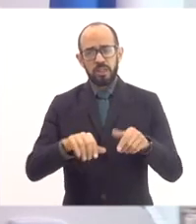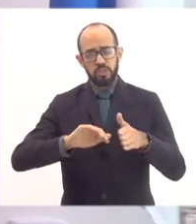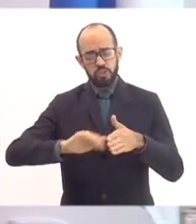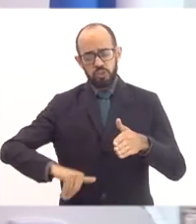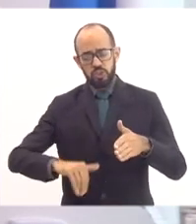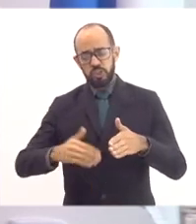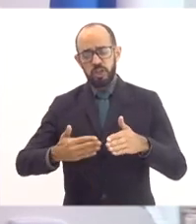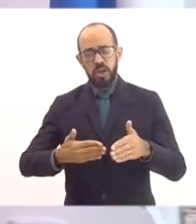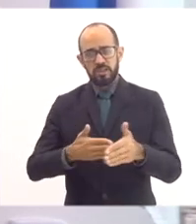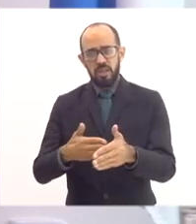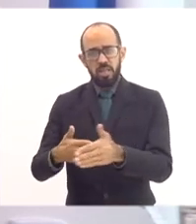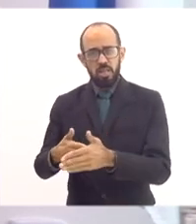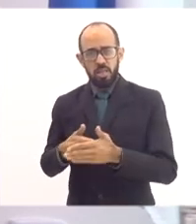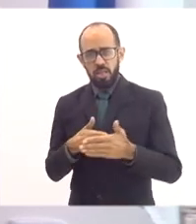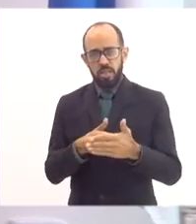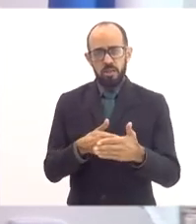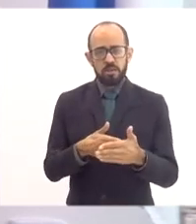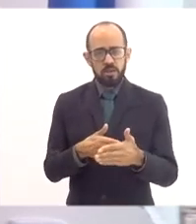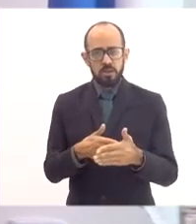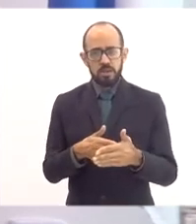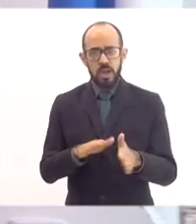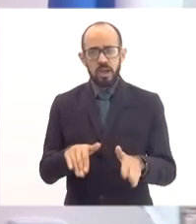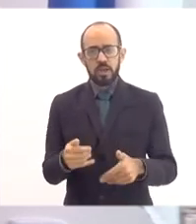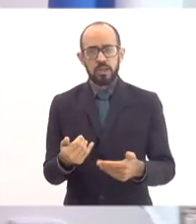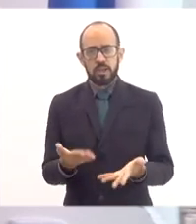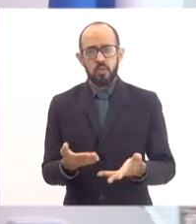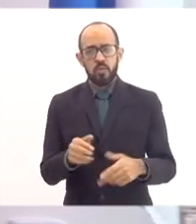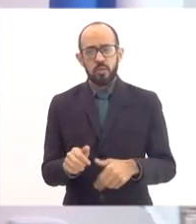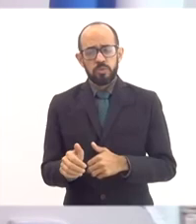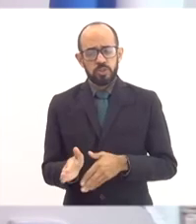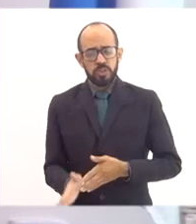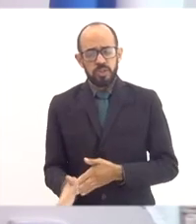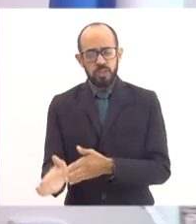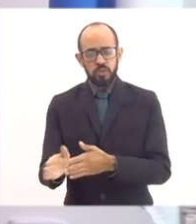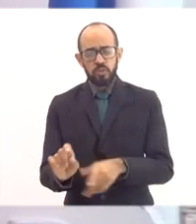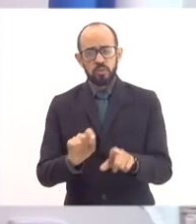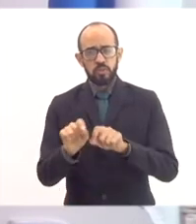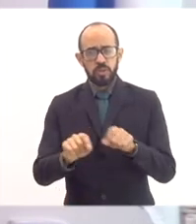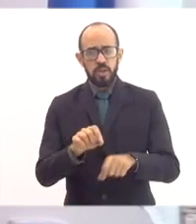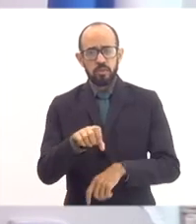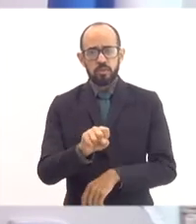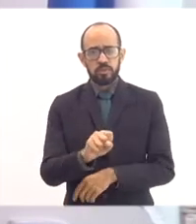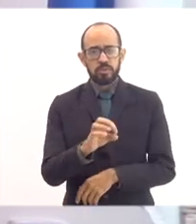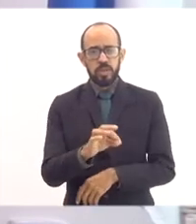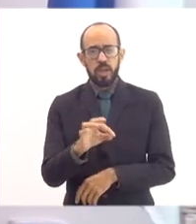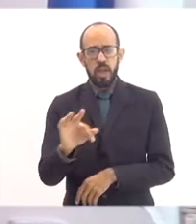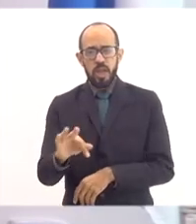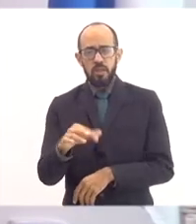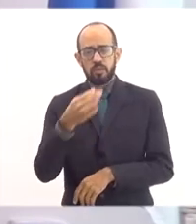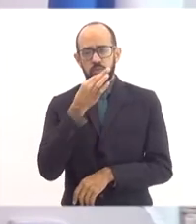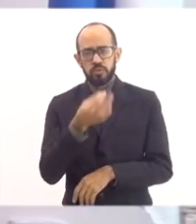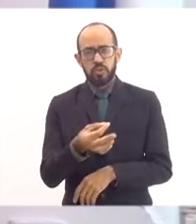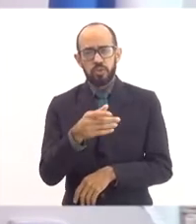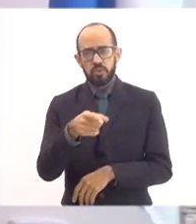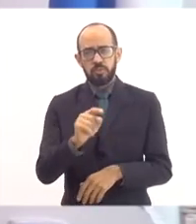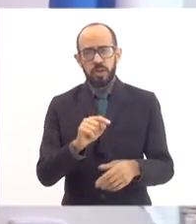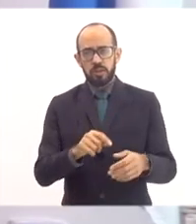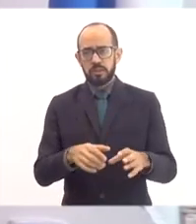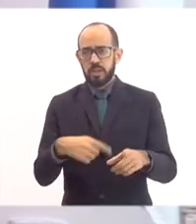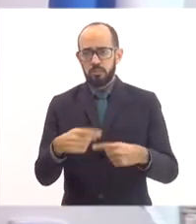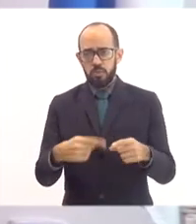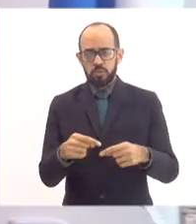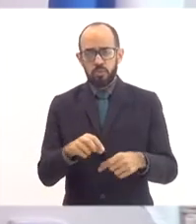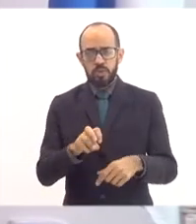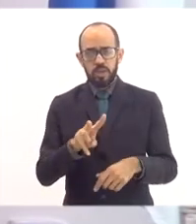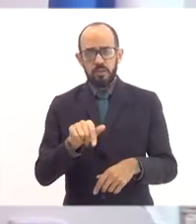seguindo a inteligência e a decisão do STF, que aquele que fez concurso público tem que seguir todas as etapas e estar apto para, assim que se tenha a vaga,